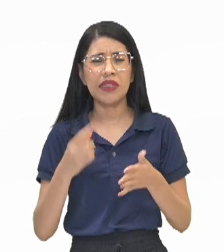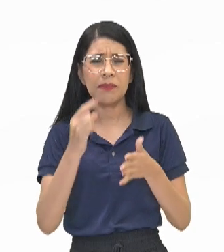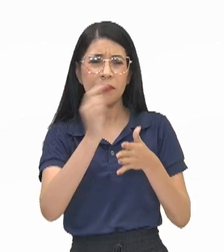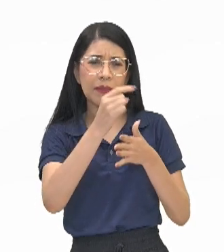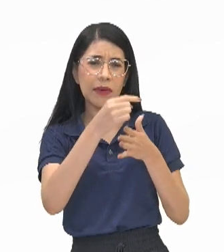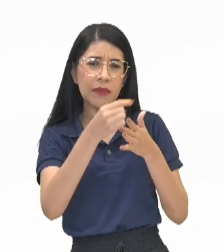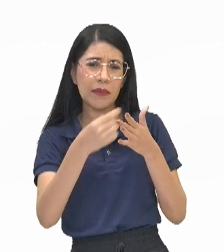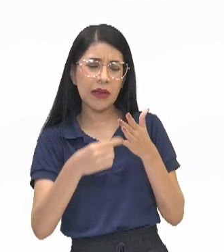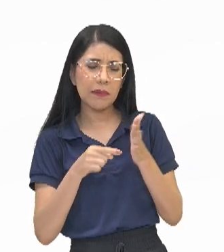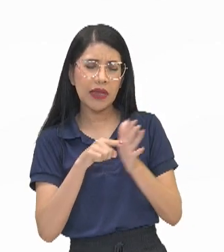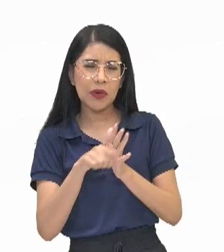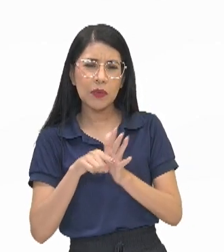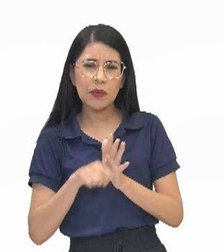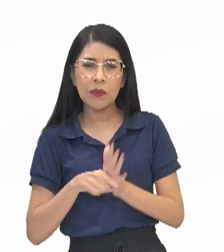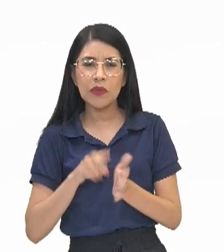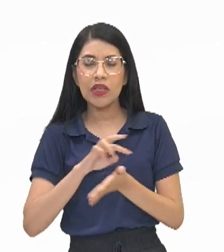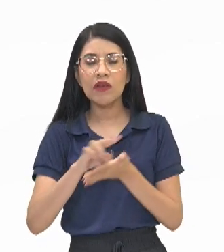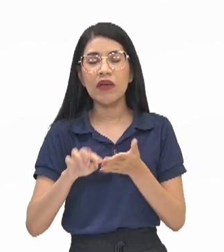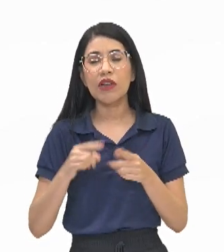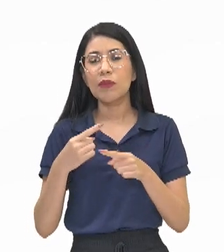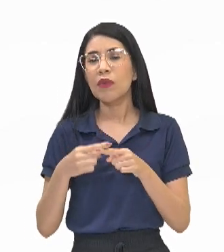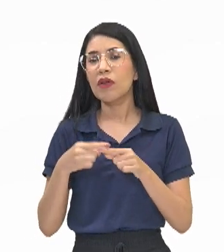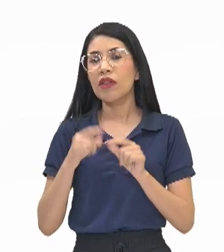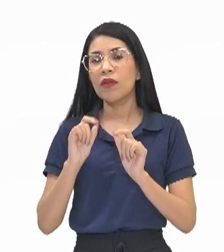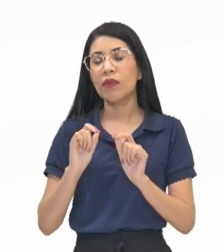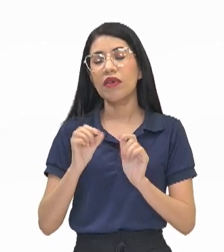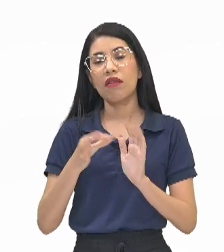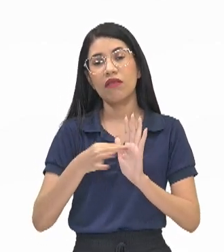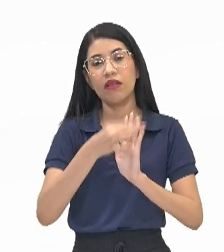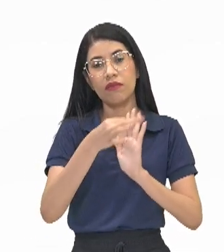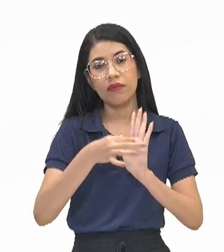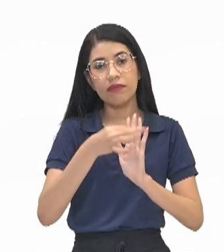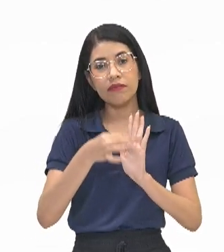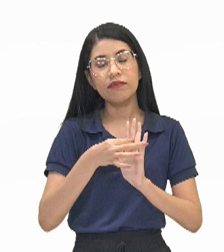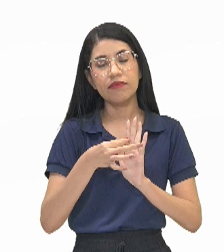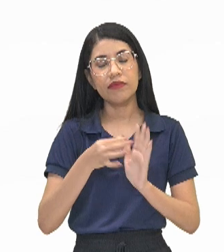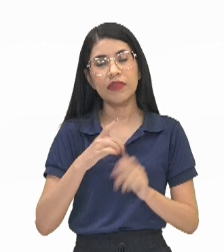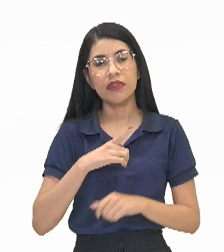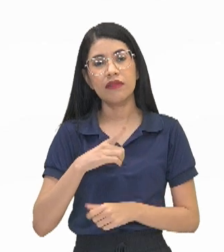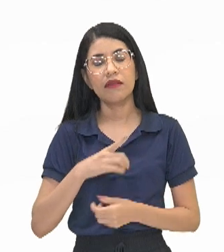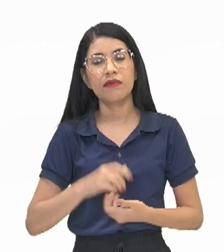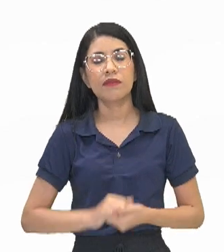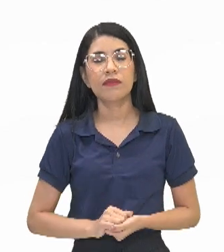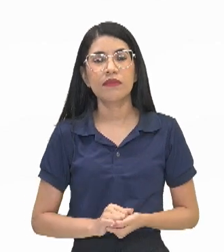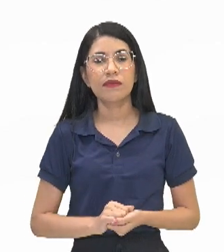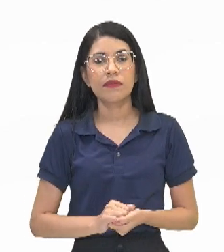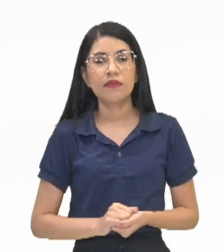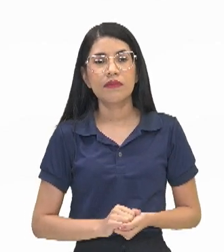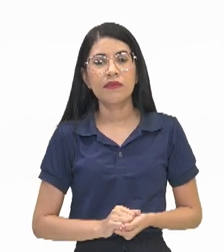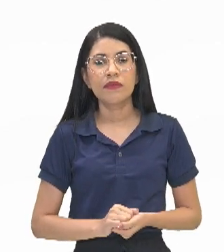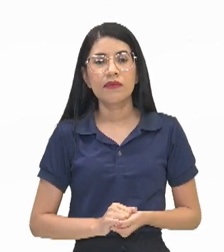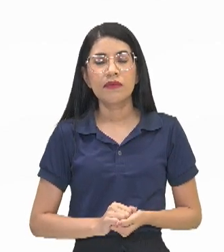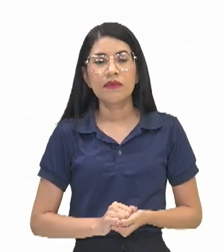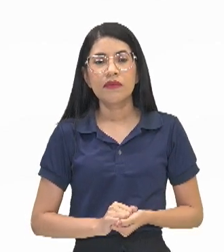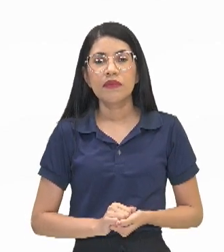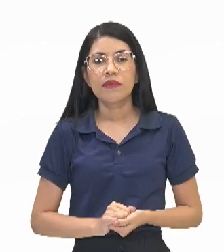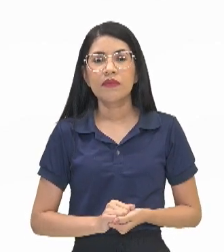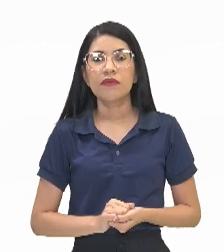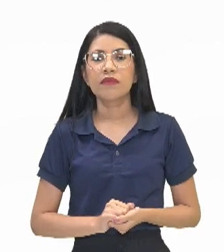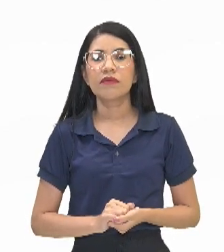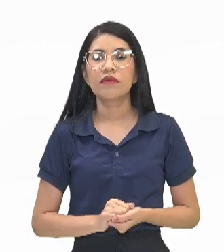são levantadas, porque é uma crítica, não é verdade? Então, eles chegaram à seguinte